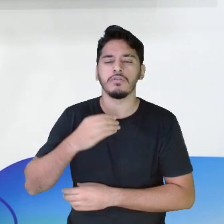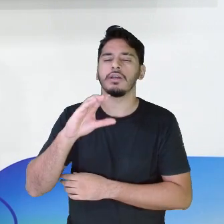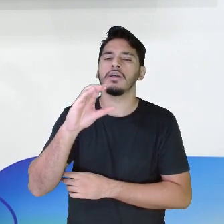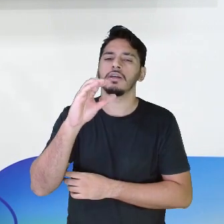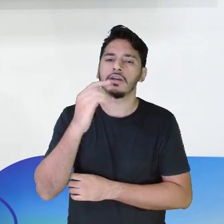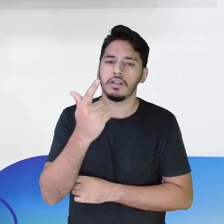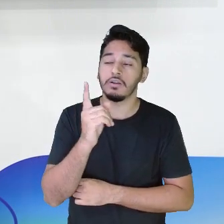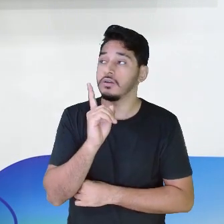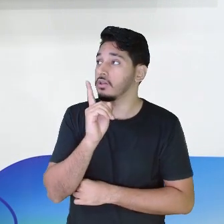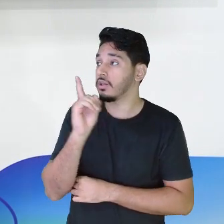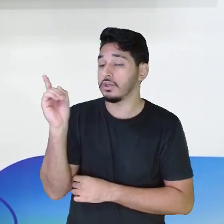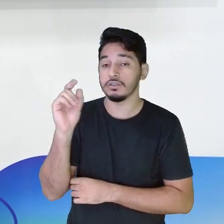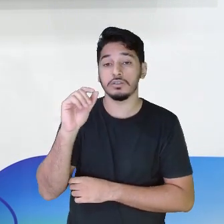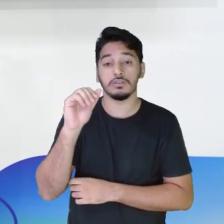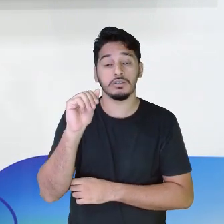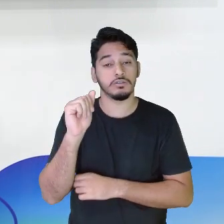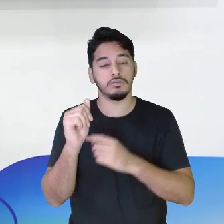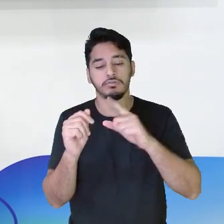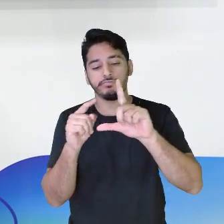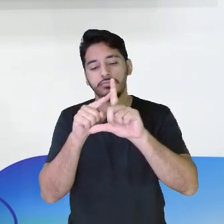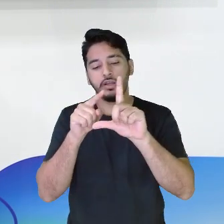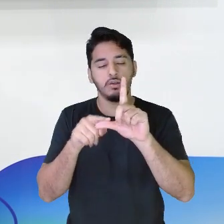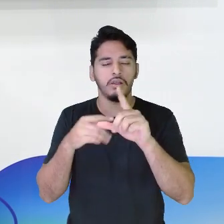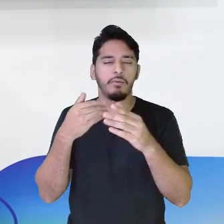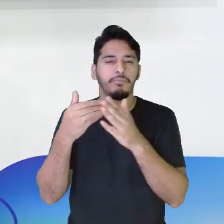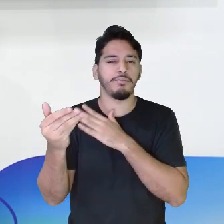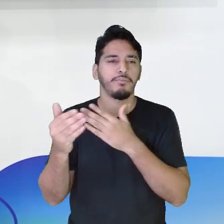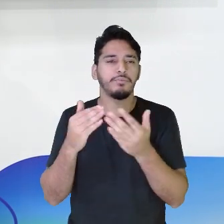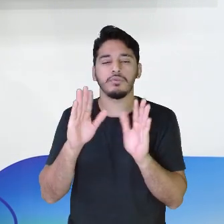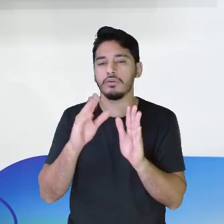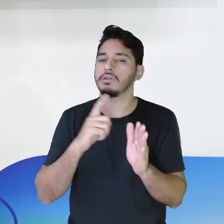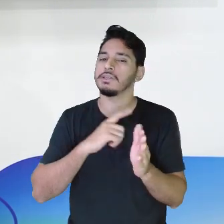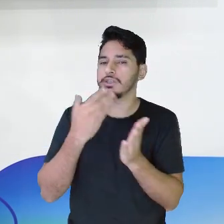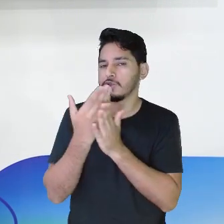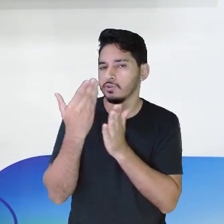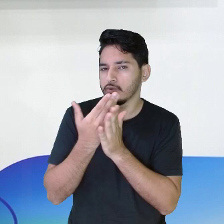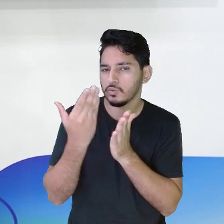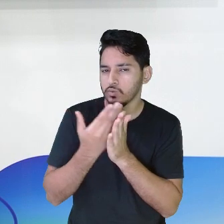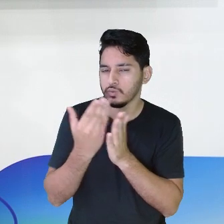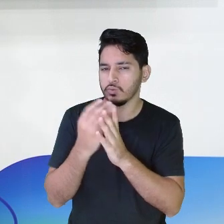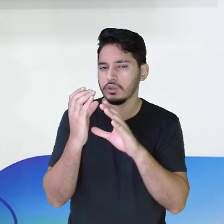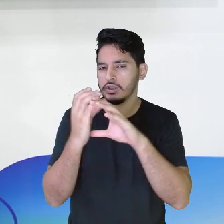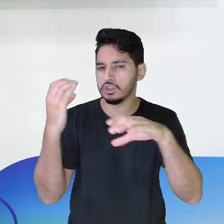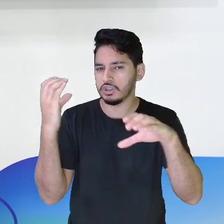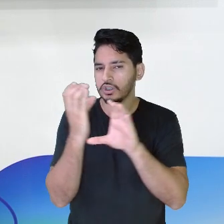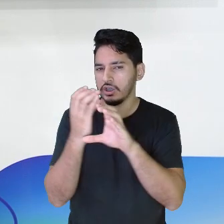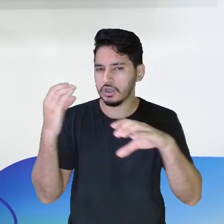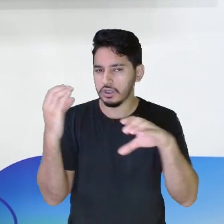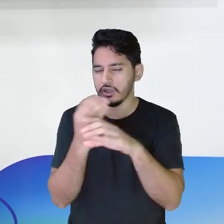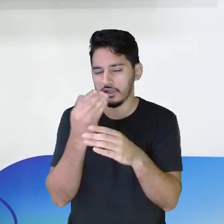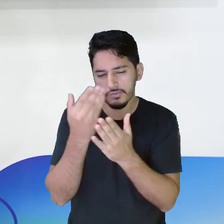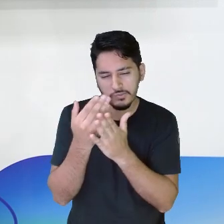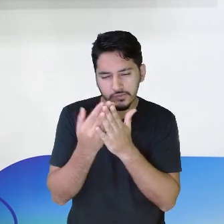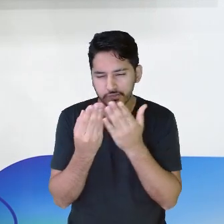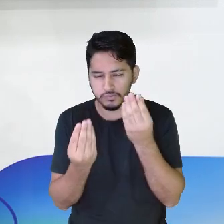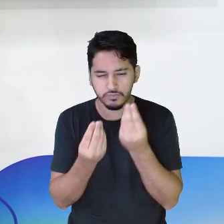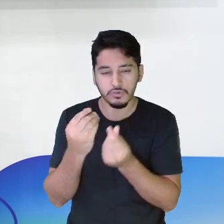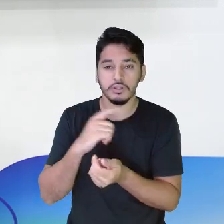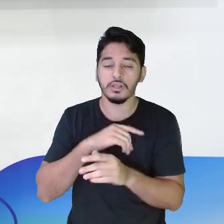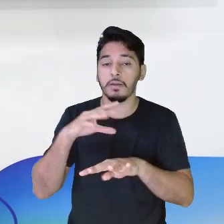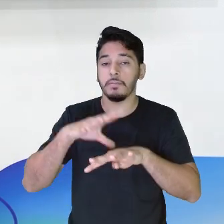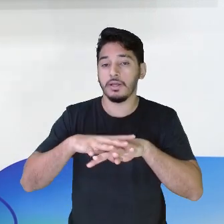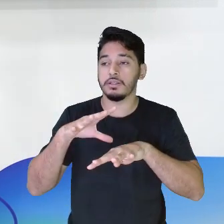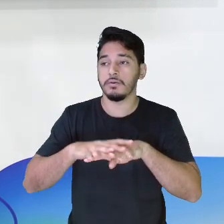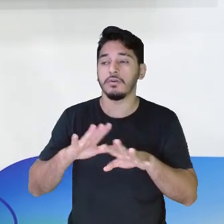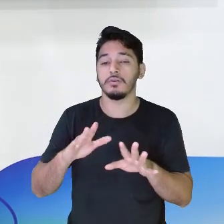esses ângulos não estão à toa. Existem estudos da engenharia que envolvem claramente